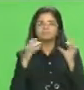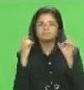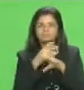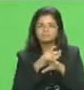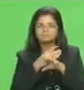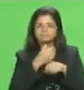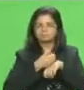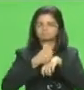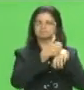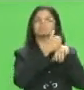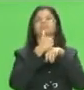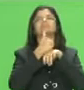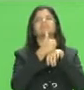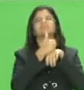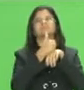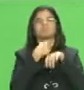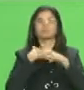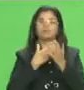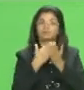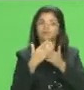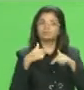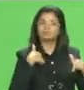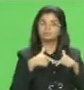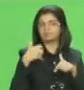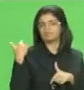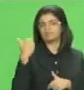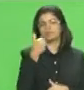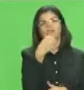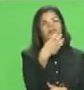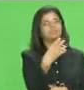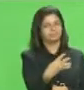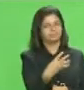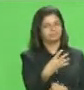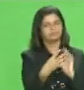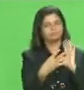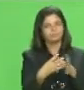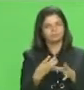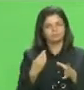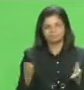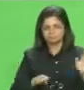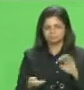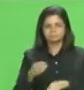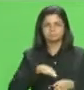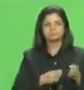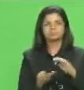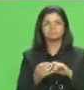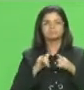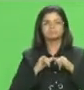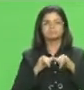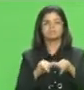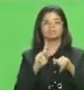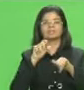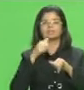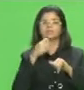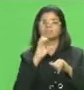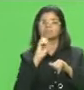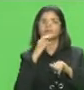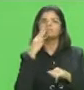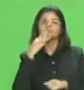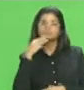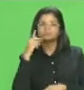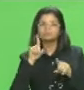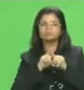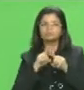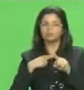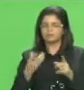poder. Comecei a trabalhar com 14 anos de idade, comi pacotadora no supermercado do Pão de Açúcar. Foi arrumador de cama de